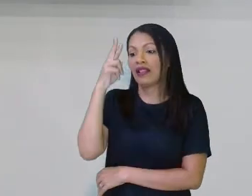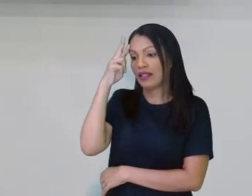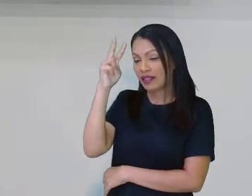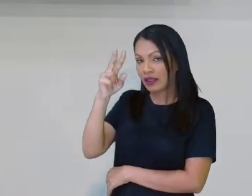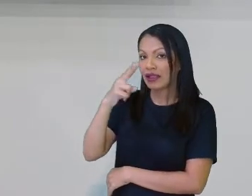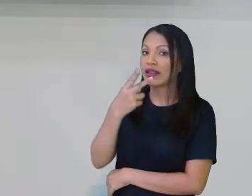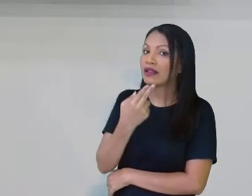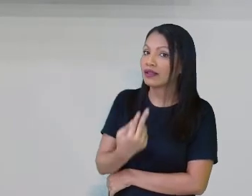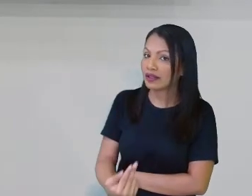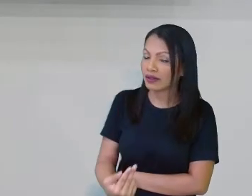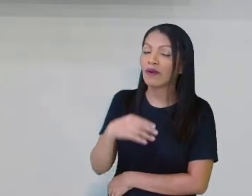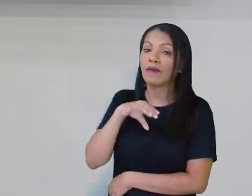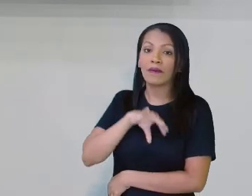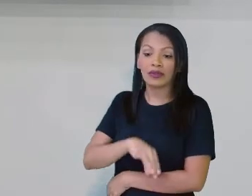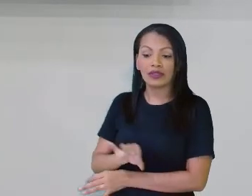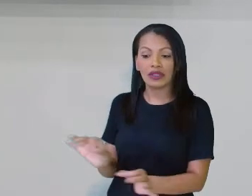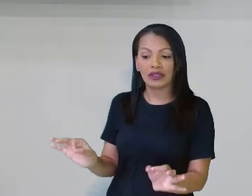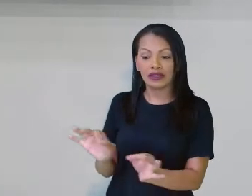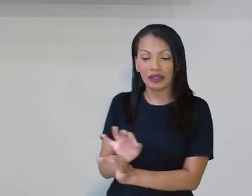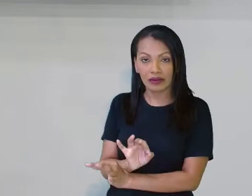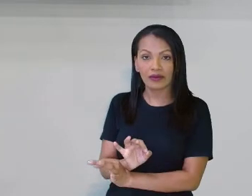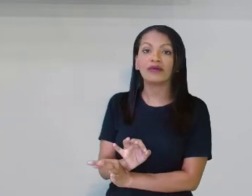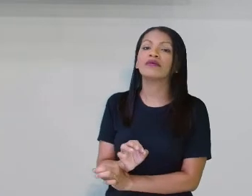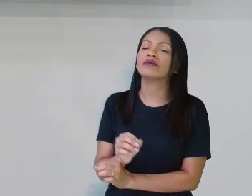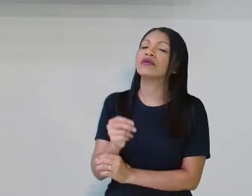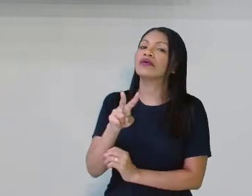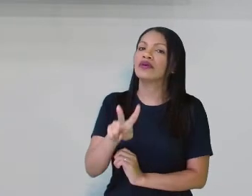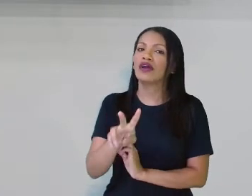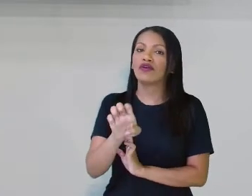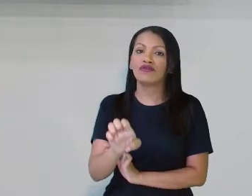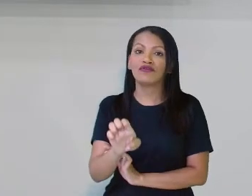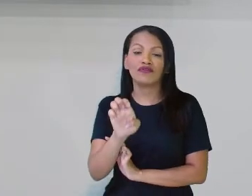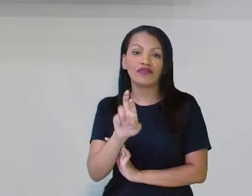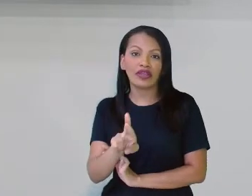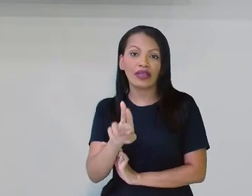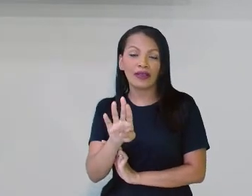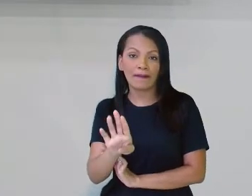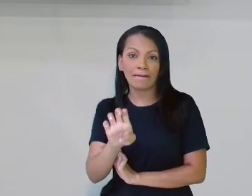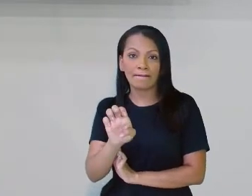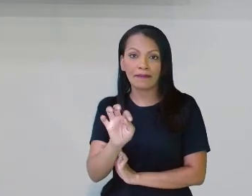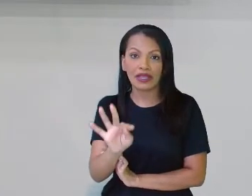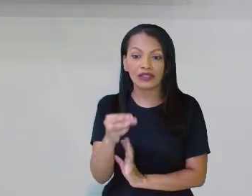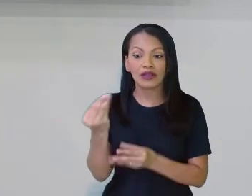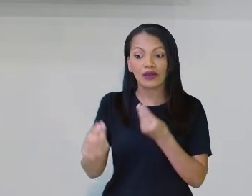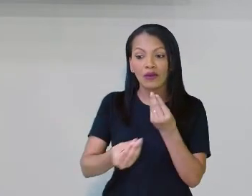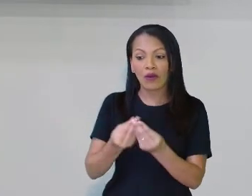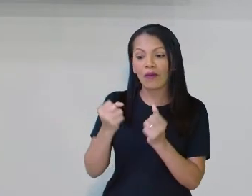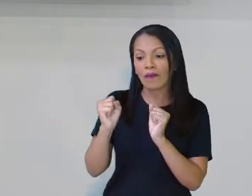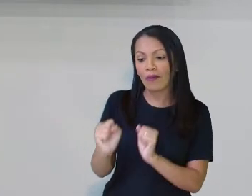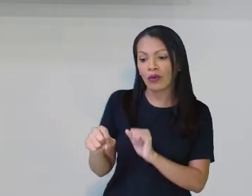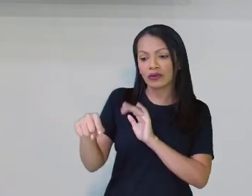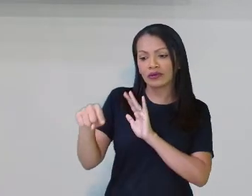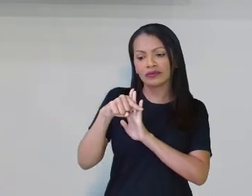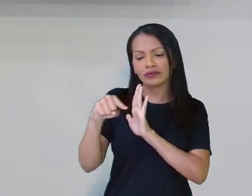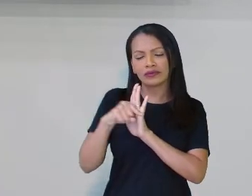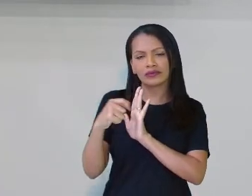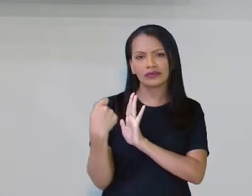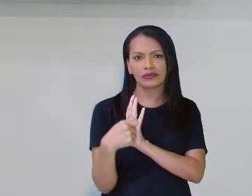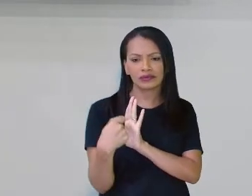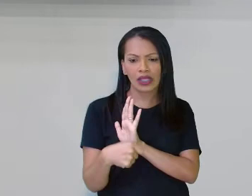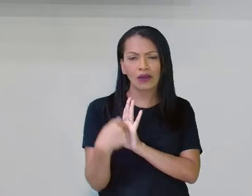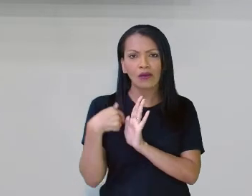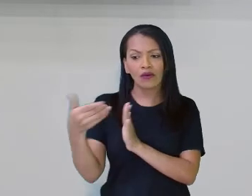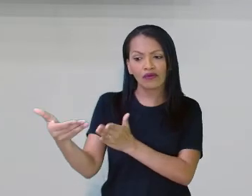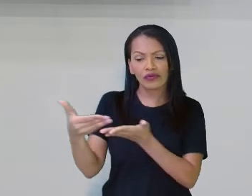língua portuguesa está terminando. A gente aqui falou sobre verbete, como a gente pode planejar para escrever o verbete. E